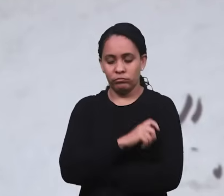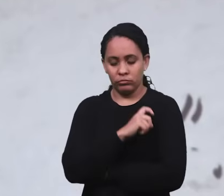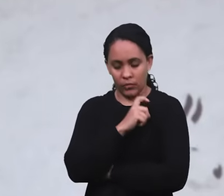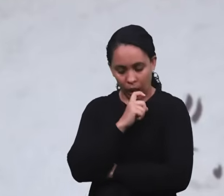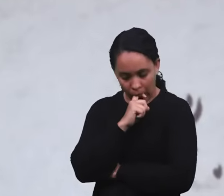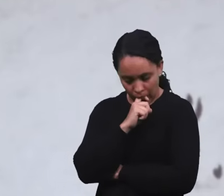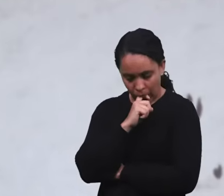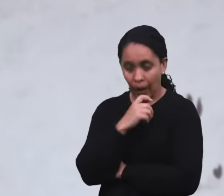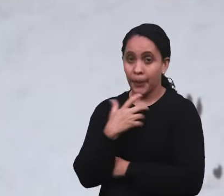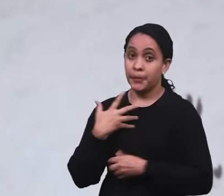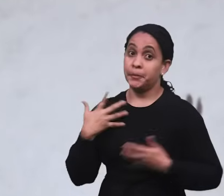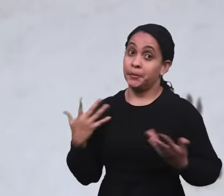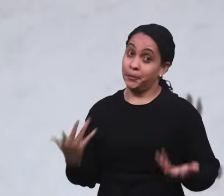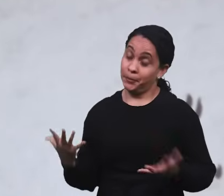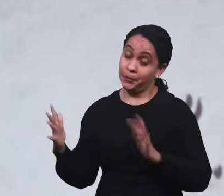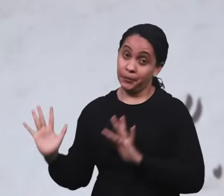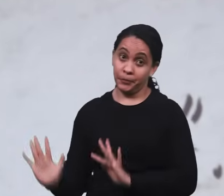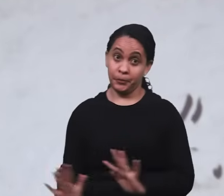de Jacó.